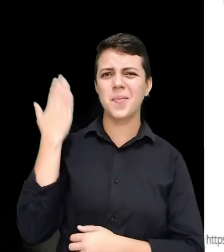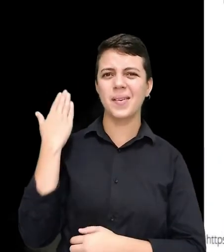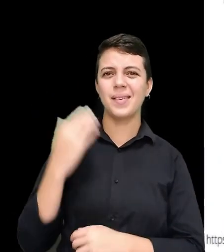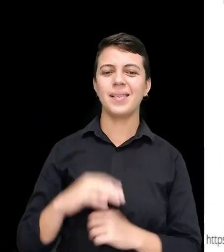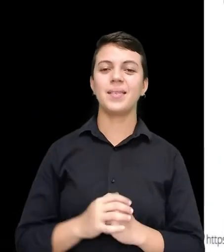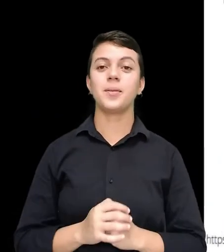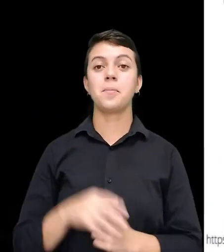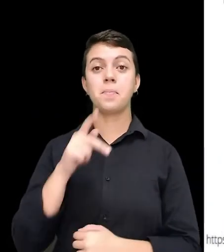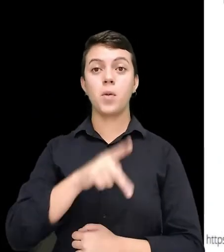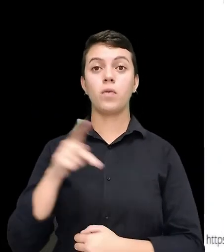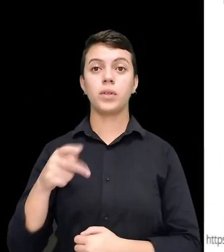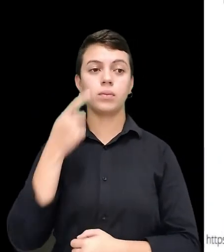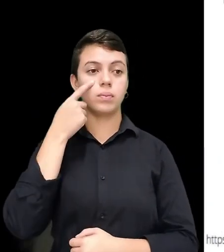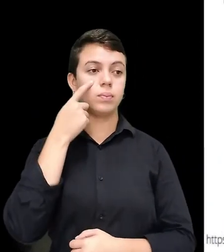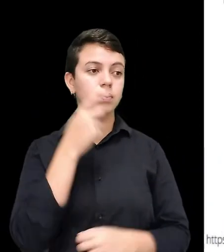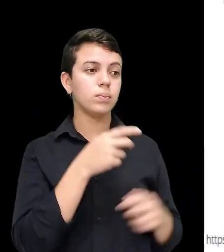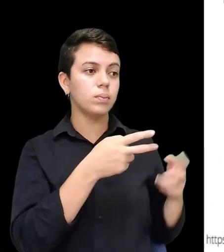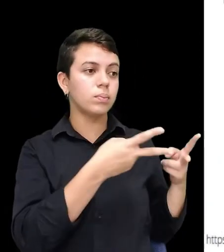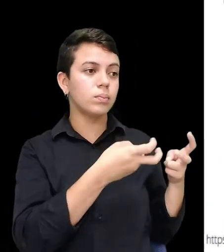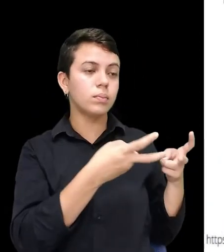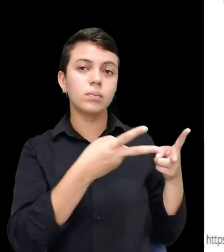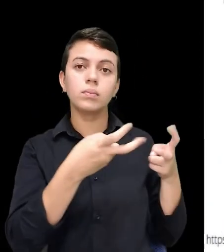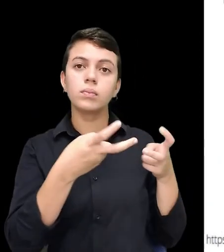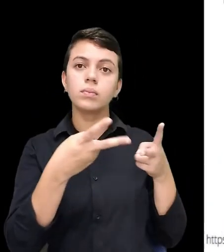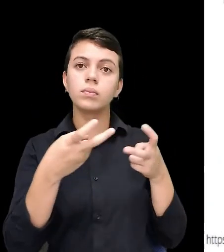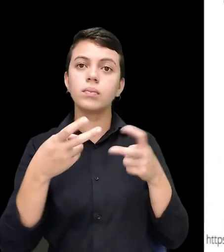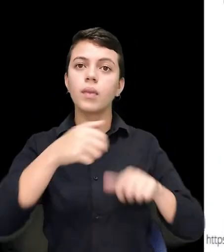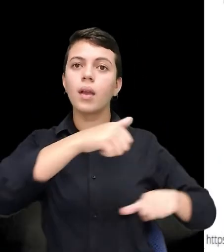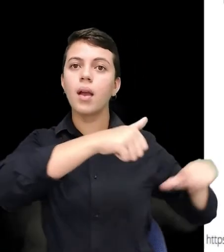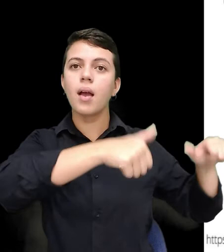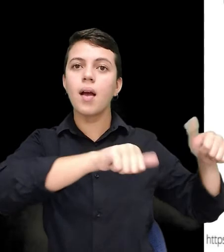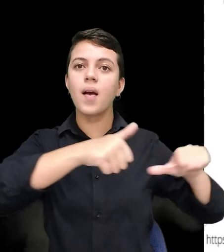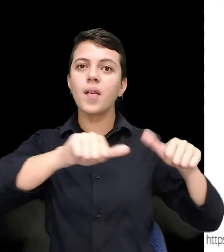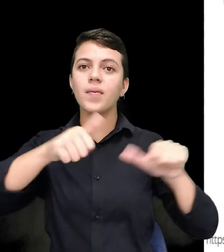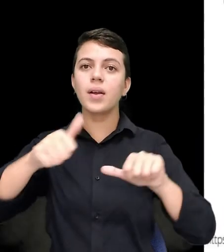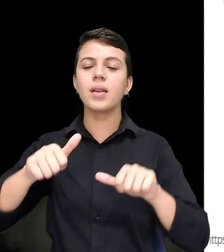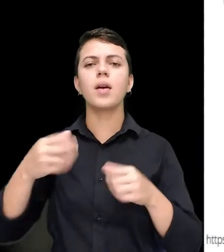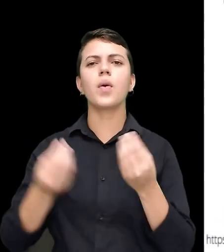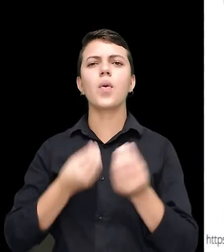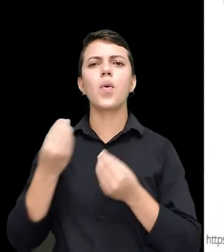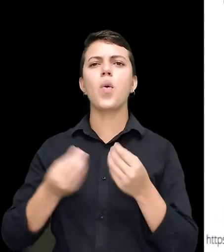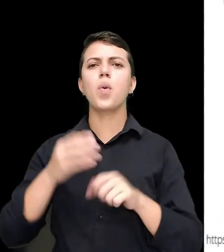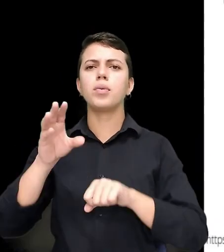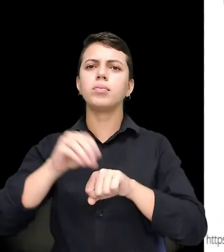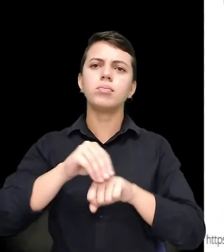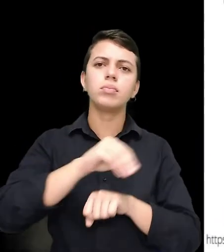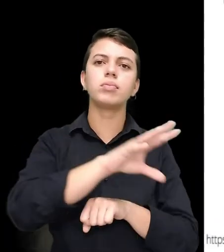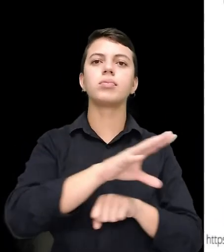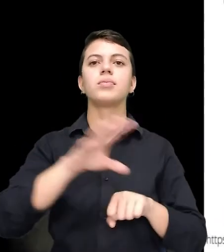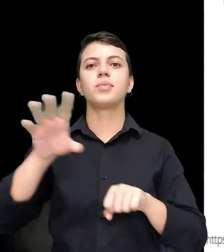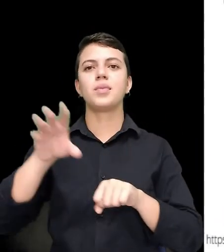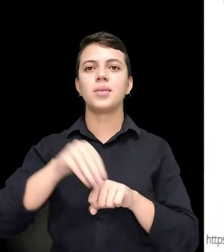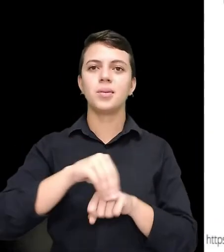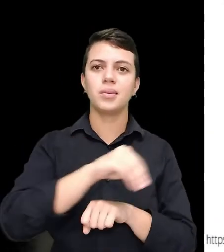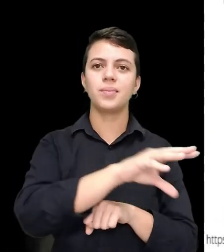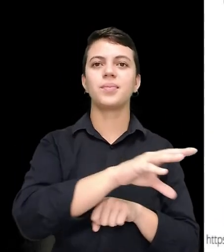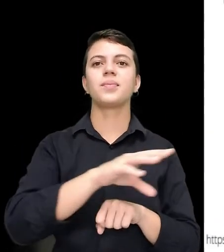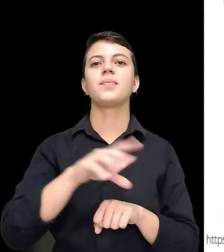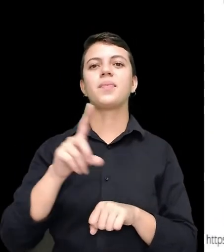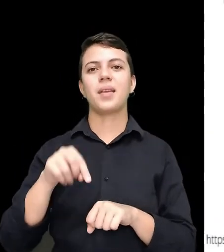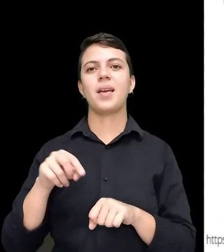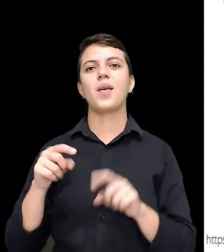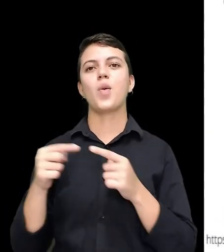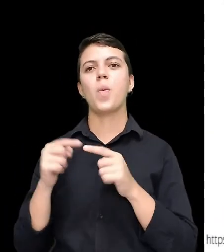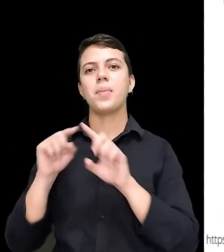participarem. Então, o professor ele vai administrar essas condições de transmissão dessa matéria conforme